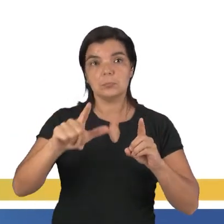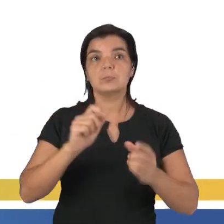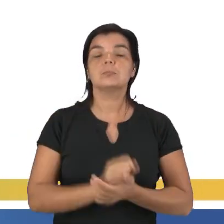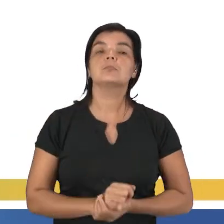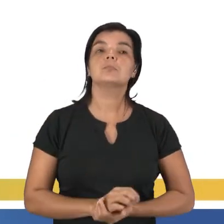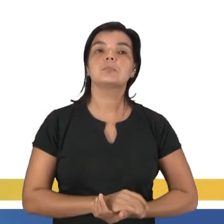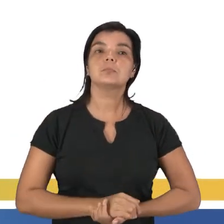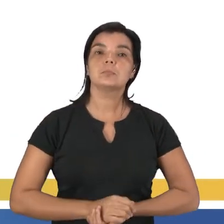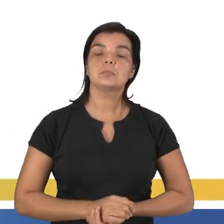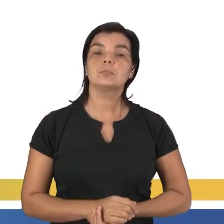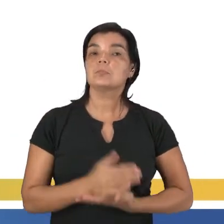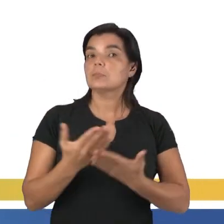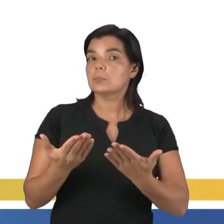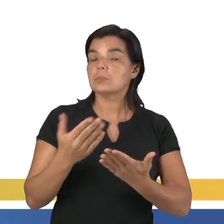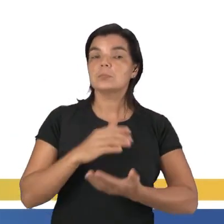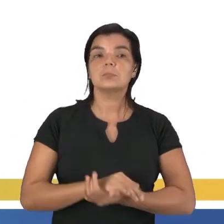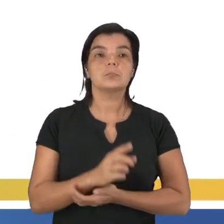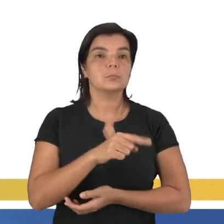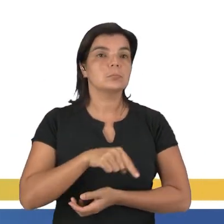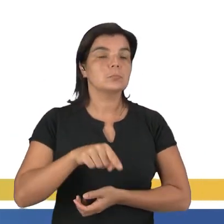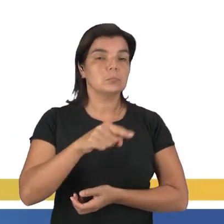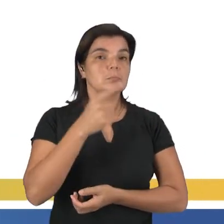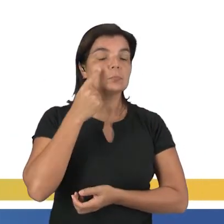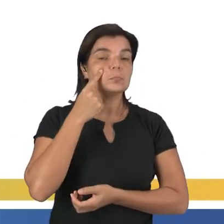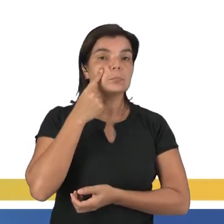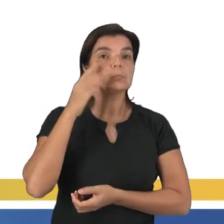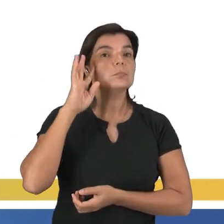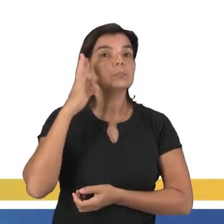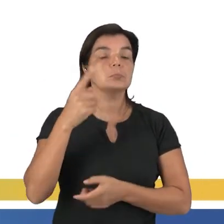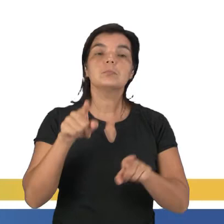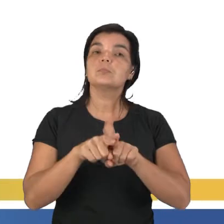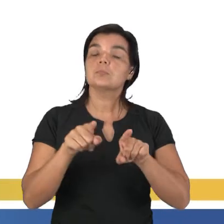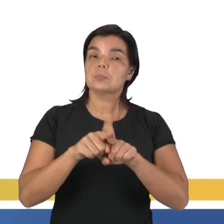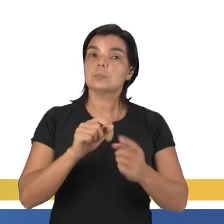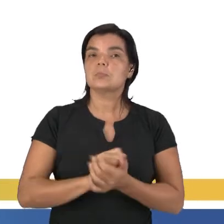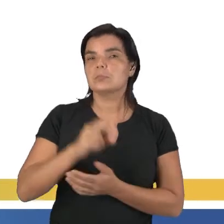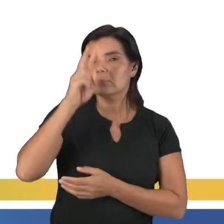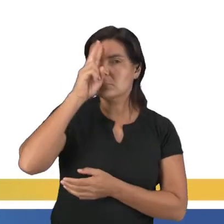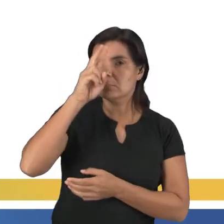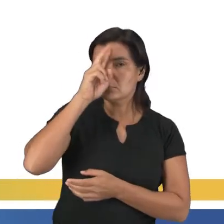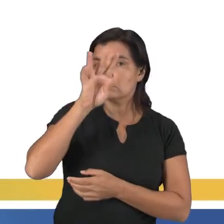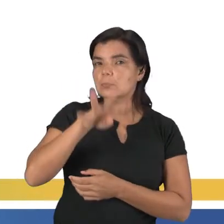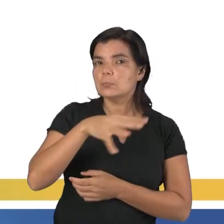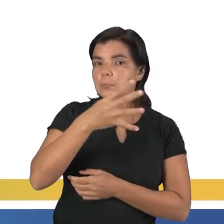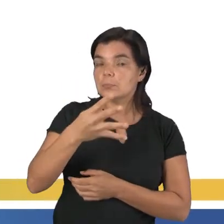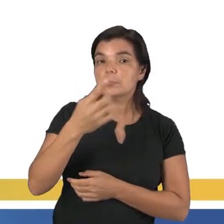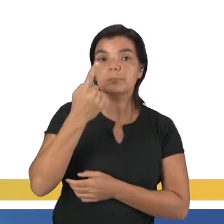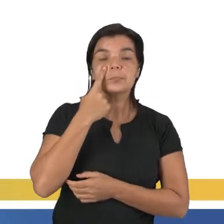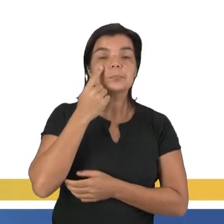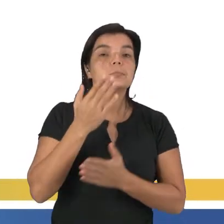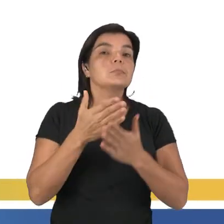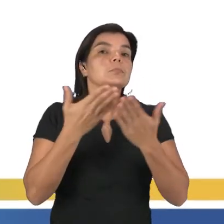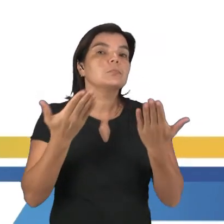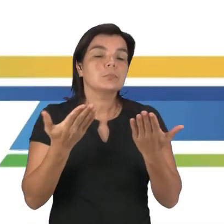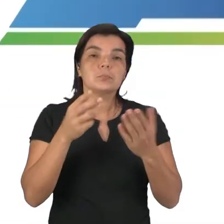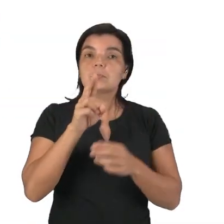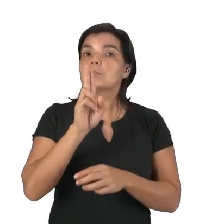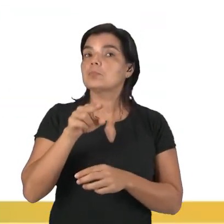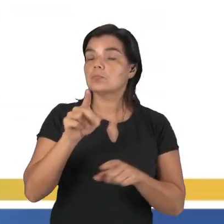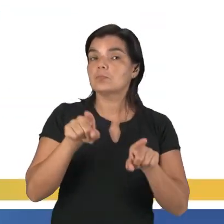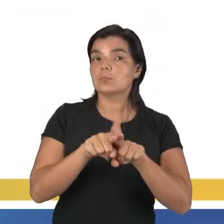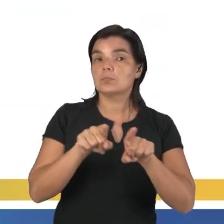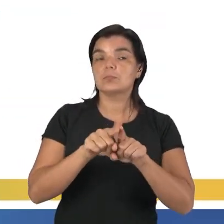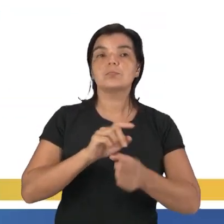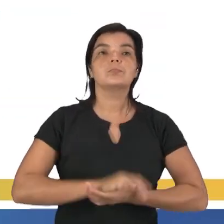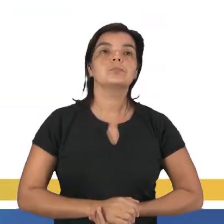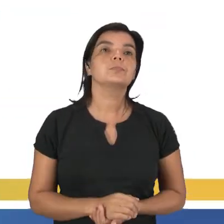D. Então, para você resolver essa questão, é o ideal lembrar daquela tabela e observar quais são as unidades que eu vou ter que trabalhar